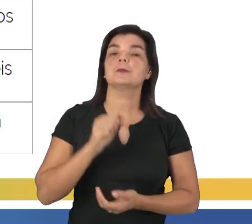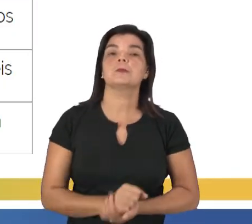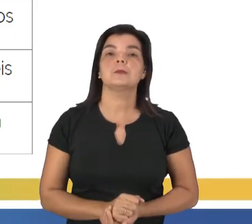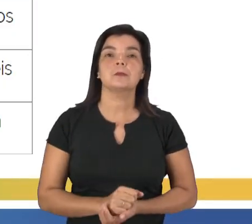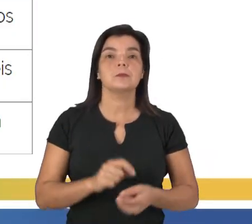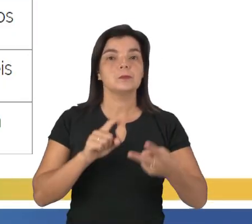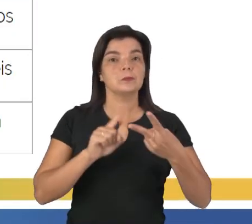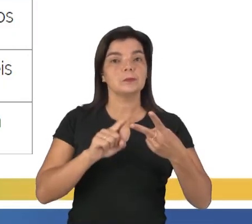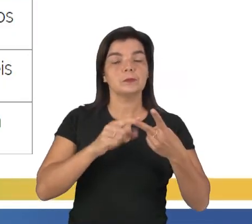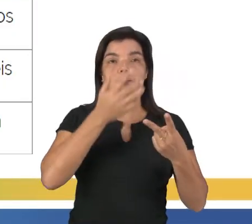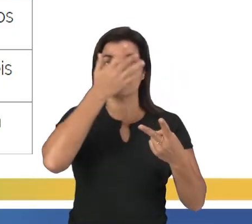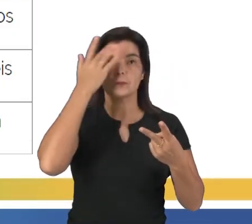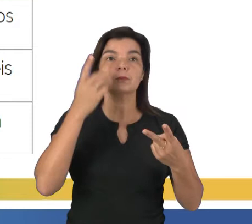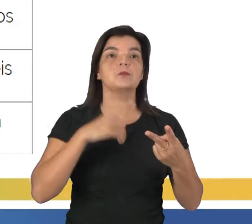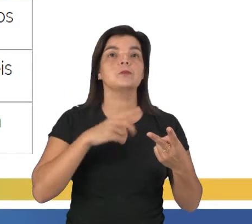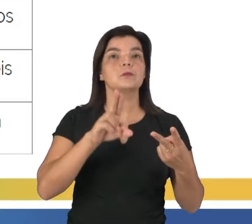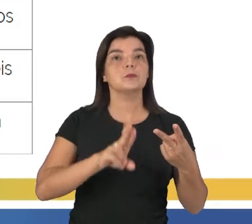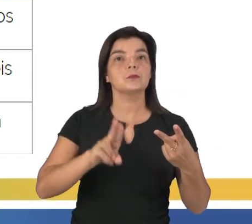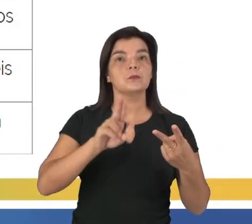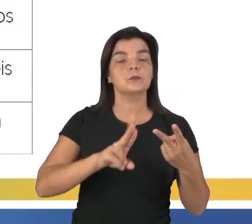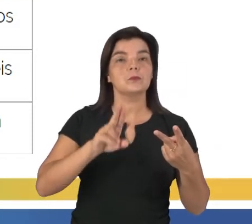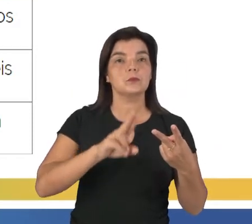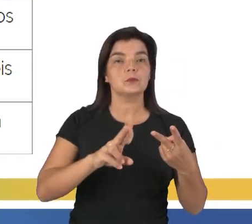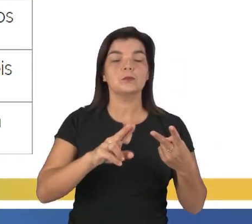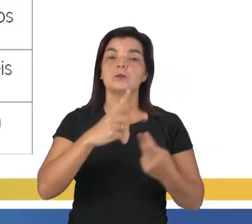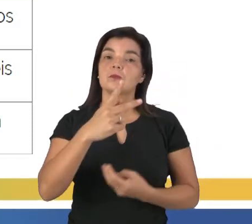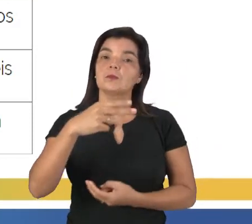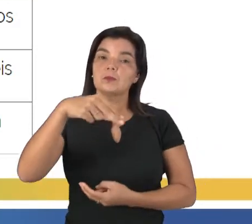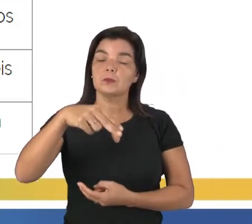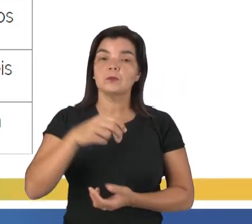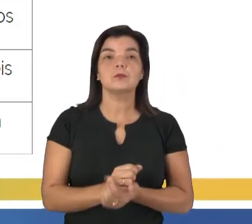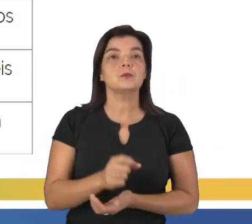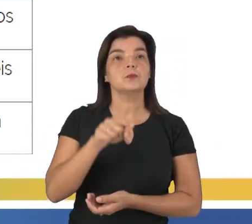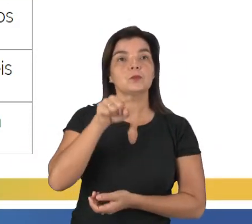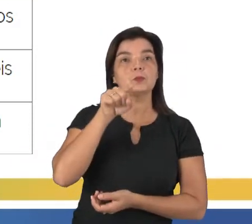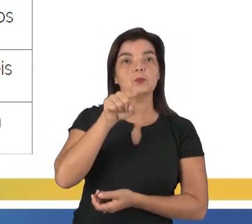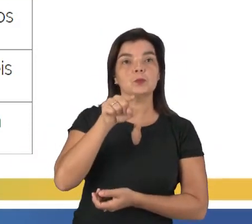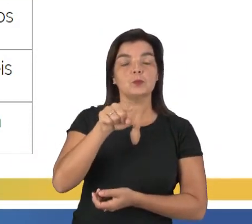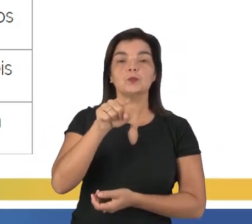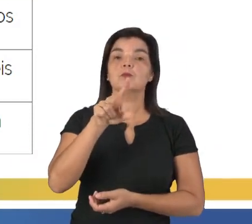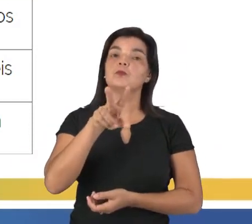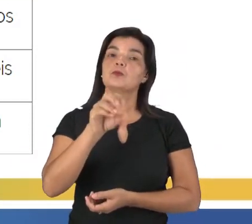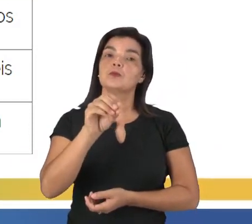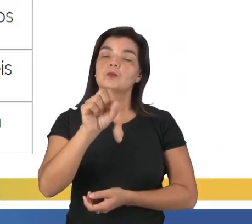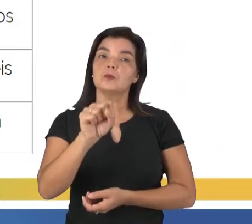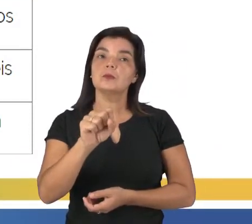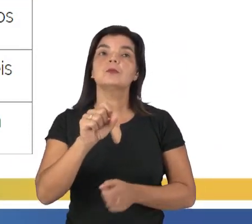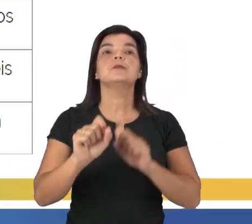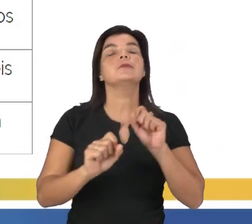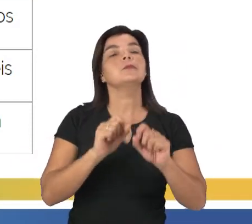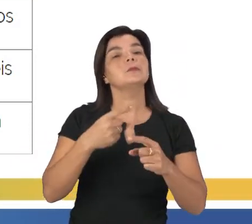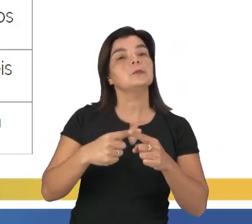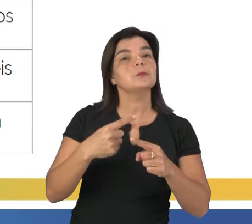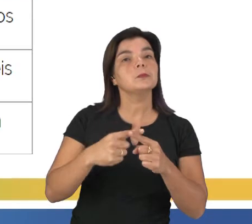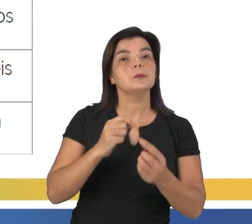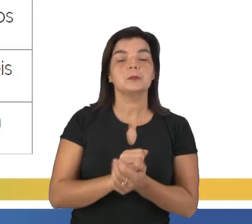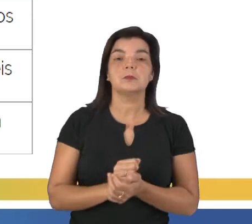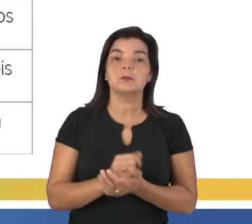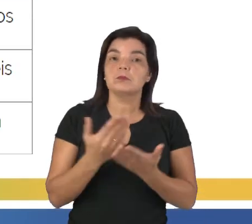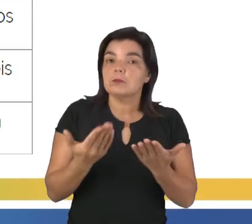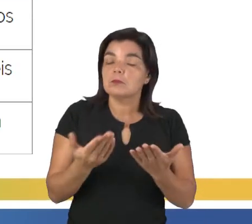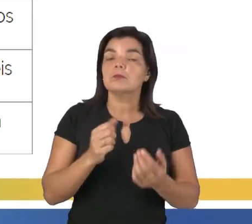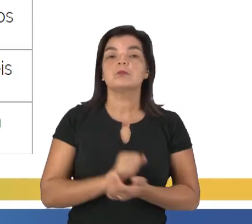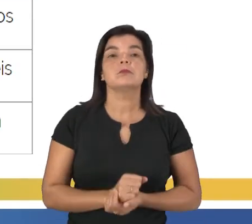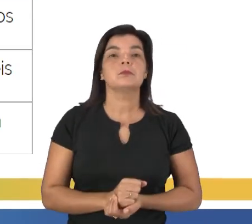para a segunda pessoa, tem utilizado os dois pronomes pessoais, o tu e o vos. Eu coloquei esse vos, né, não